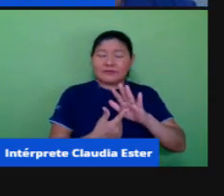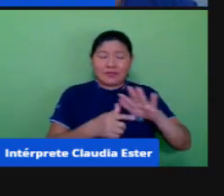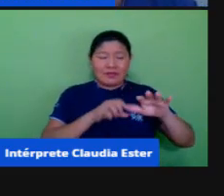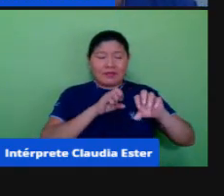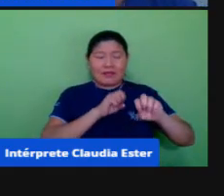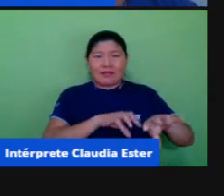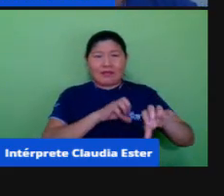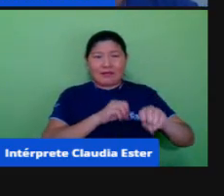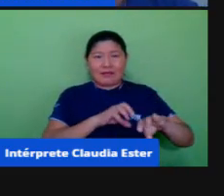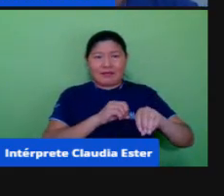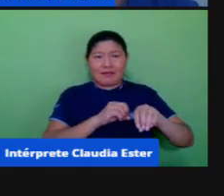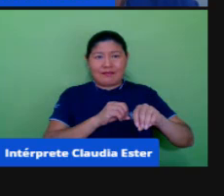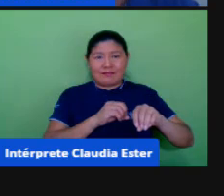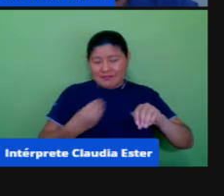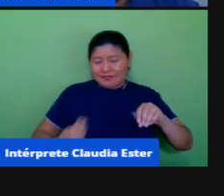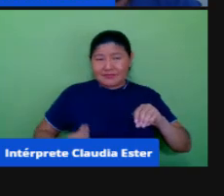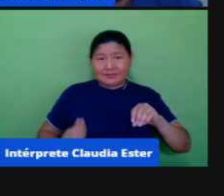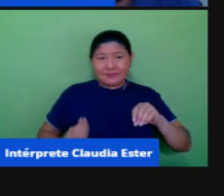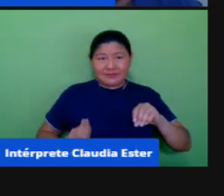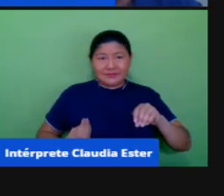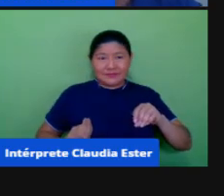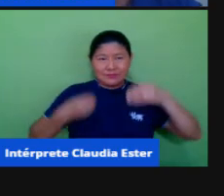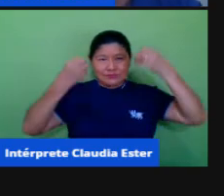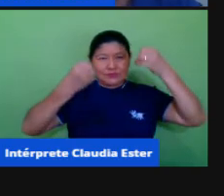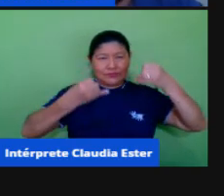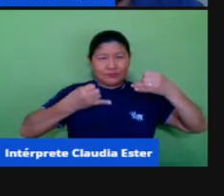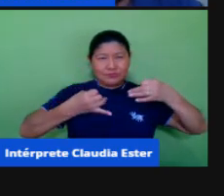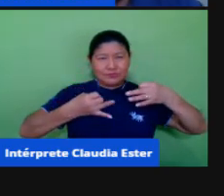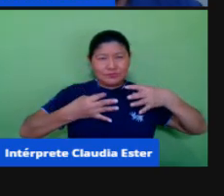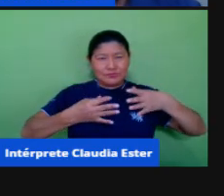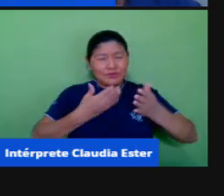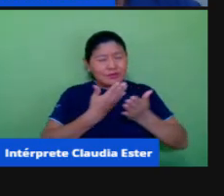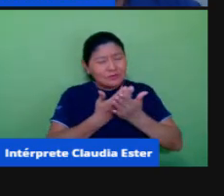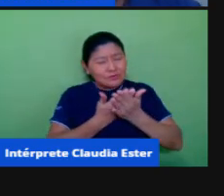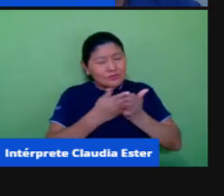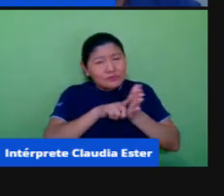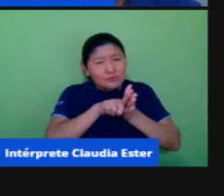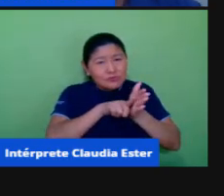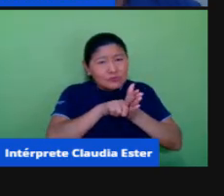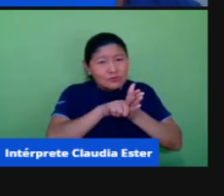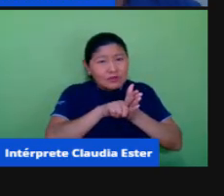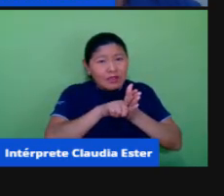o aluno busca, onde o aluno estuda, para depois ele trazer esse resultado